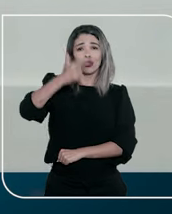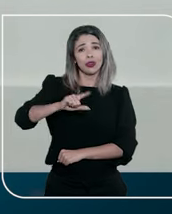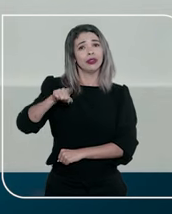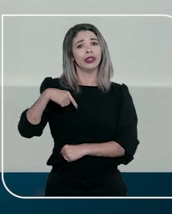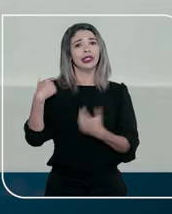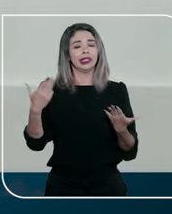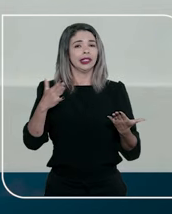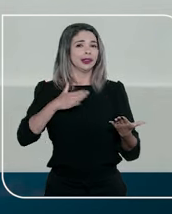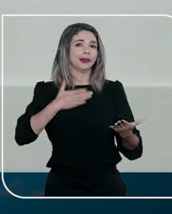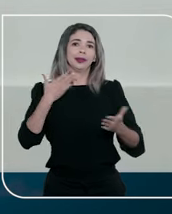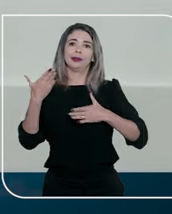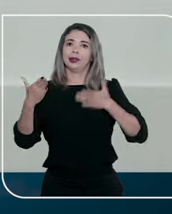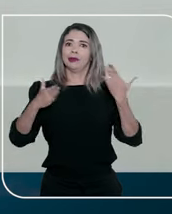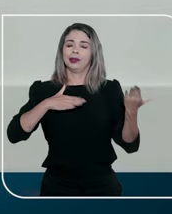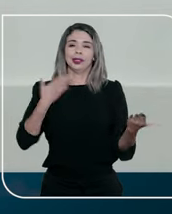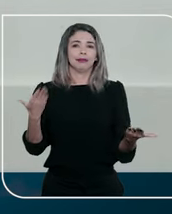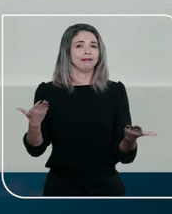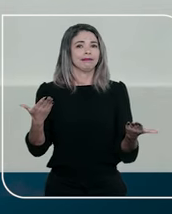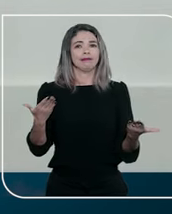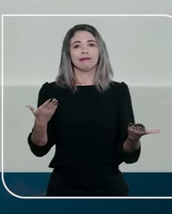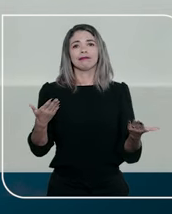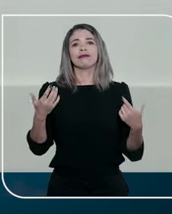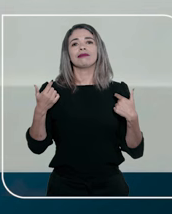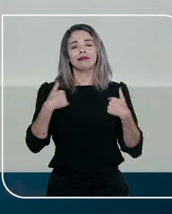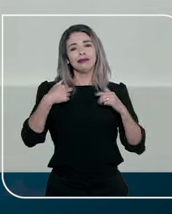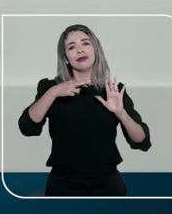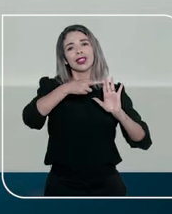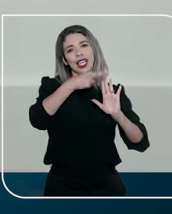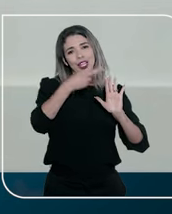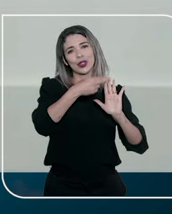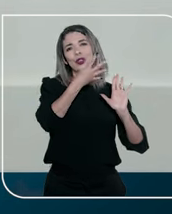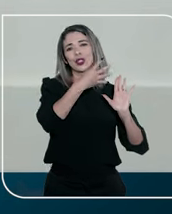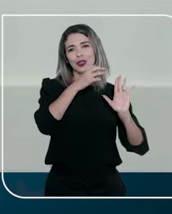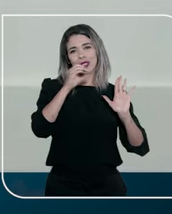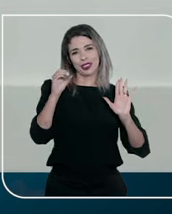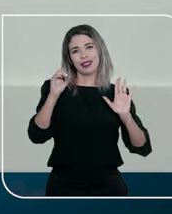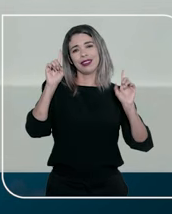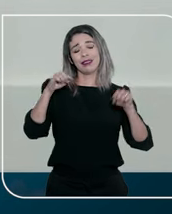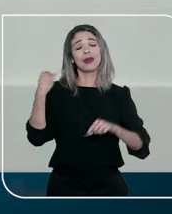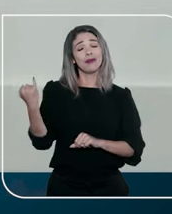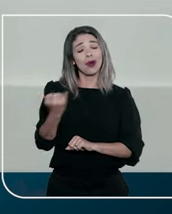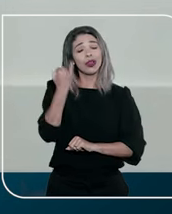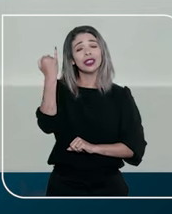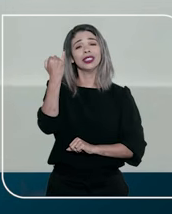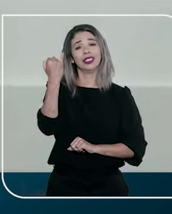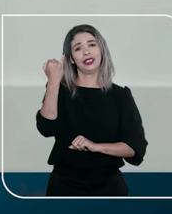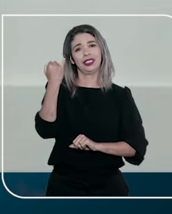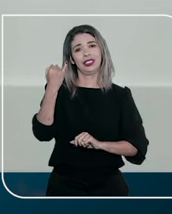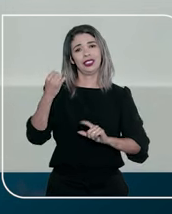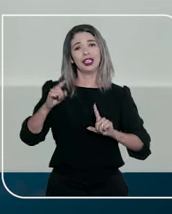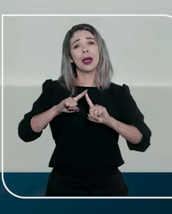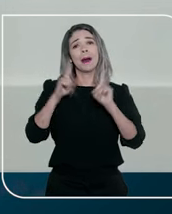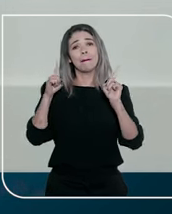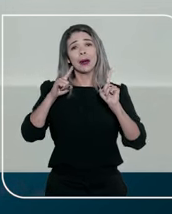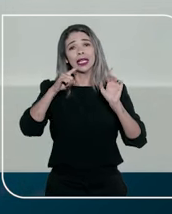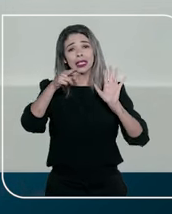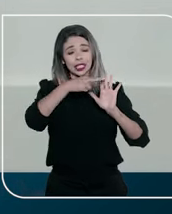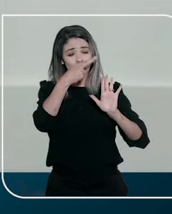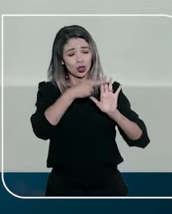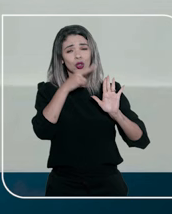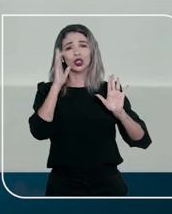que fazer referência à Resolução 400 um pouco, mas no final das contas ela já prevê uma série